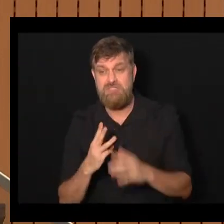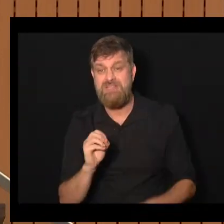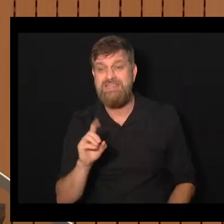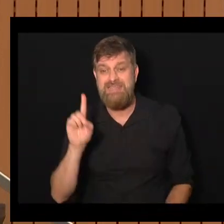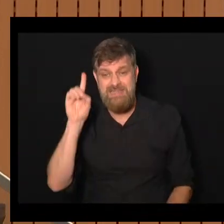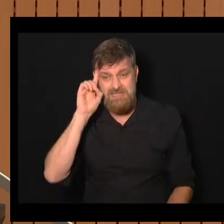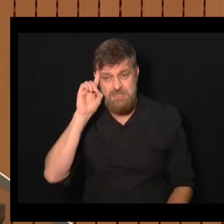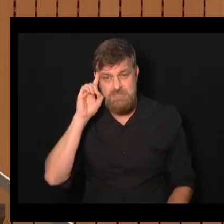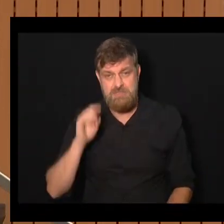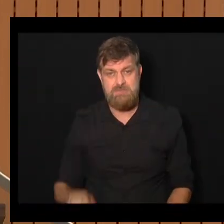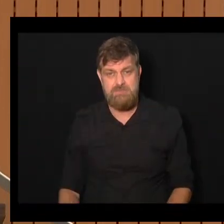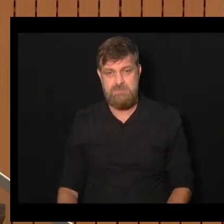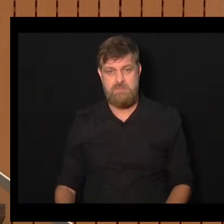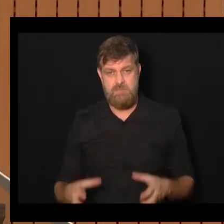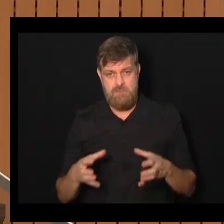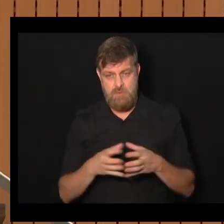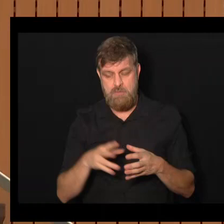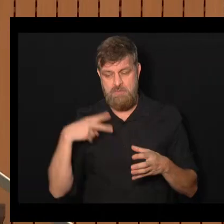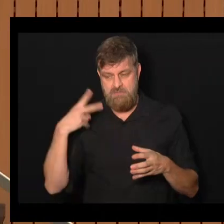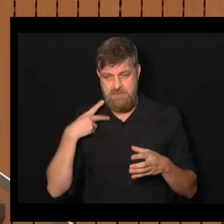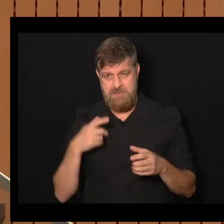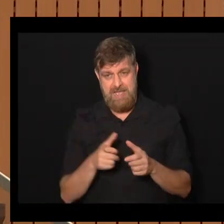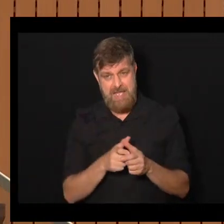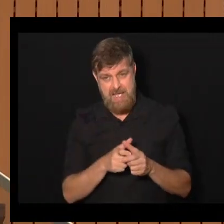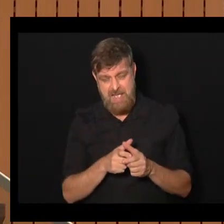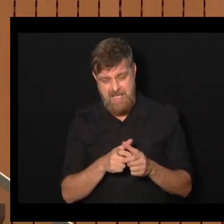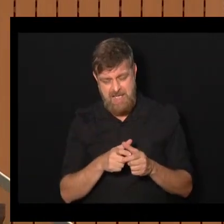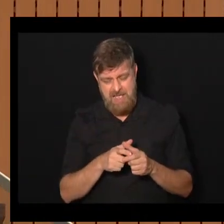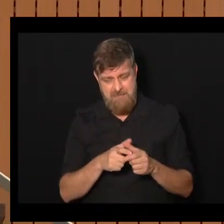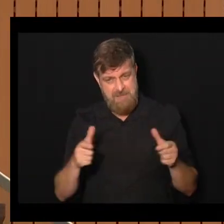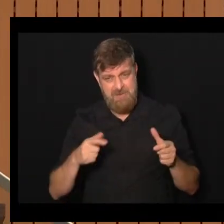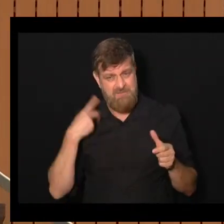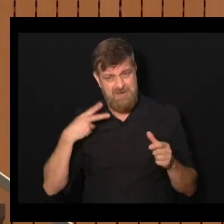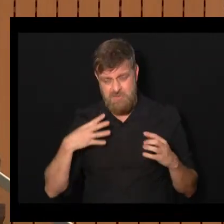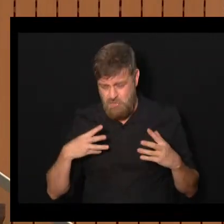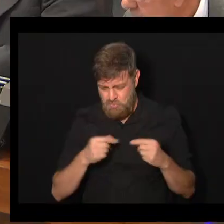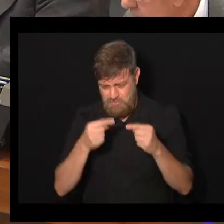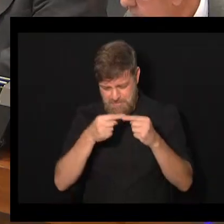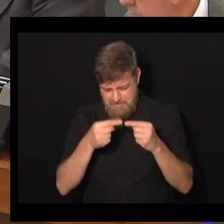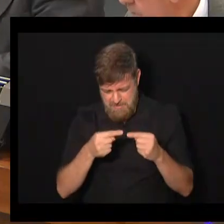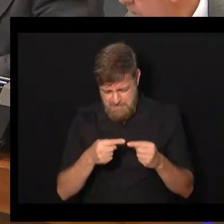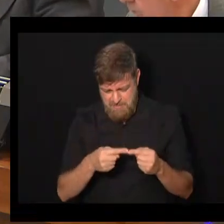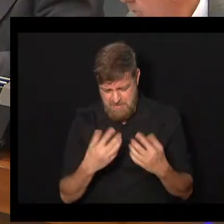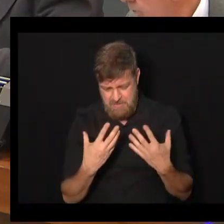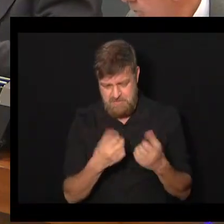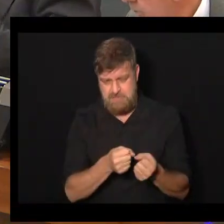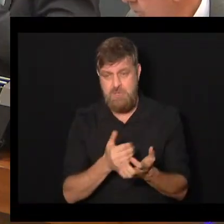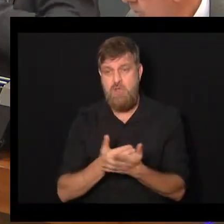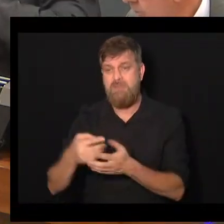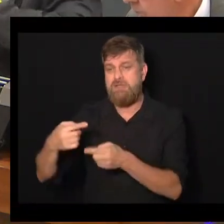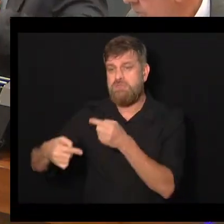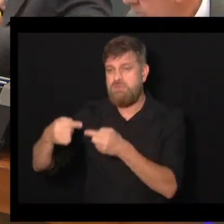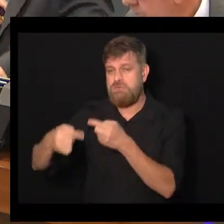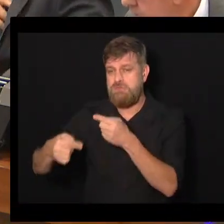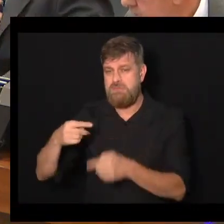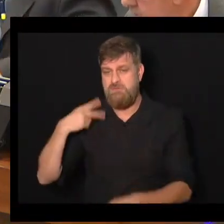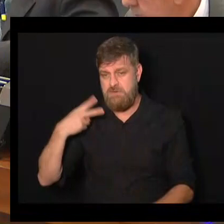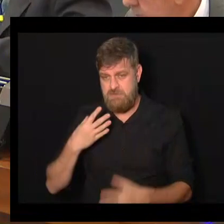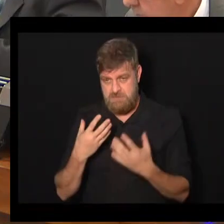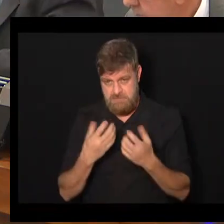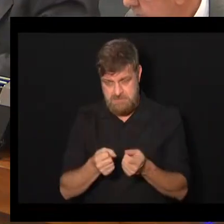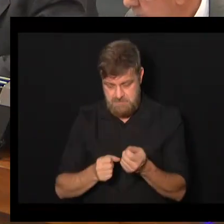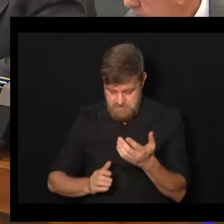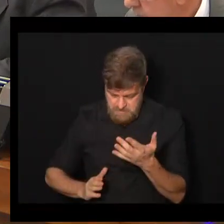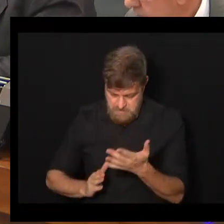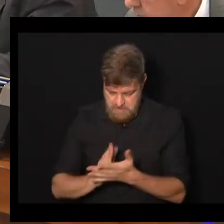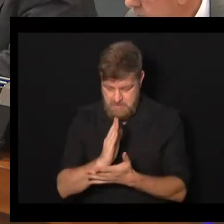dias. A comissão exala parecer favorável por unanimidade. Com o parecer favorável à moção, a mesma entra em discussão. Vereadores favoráveis permaneçam